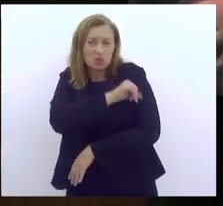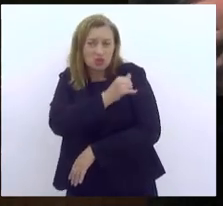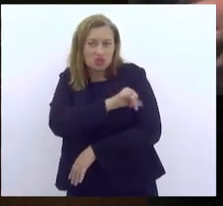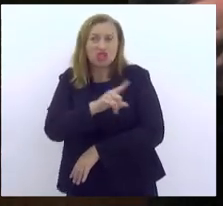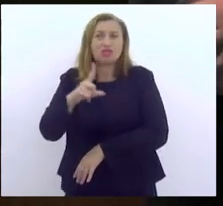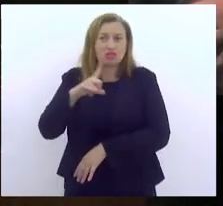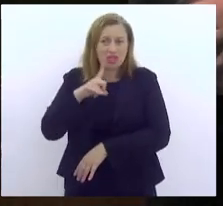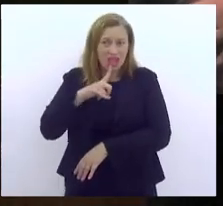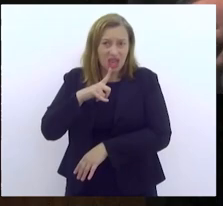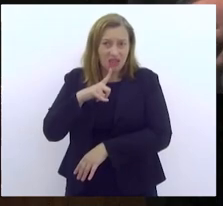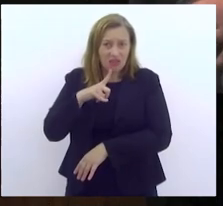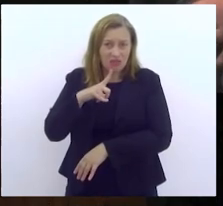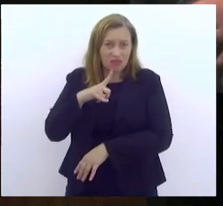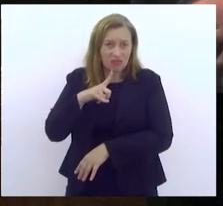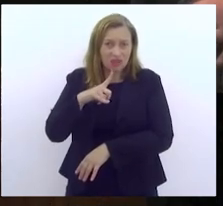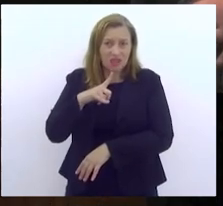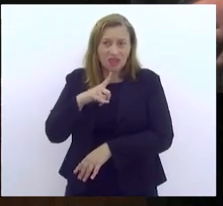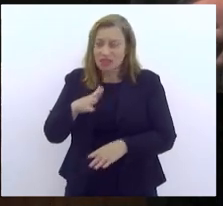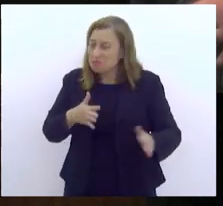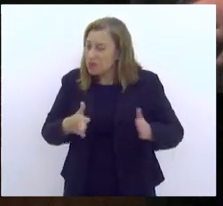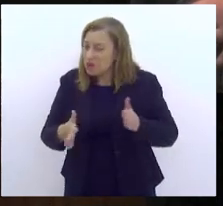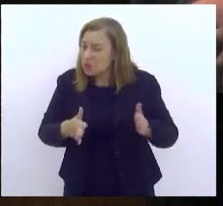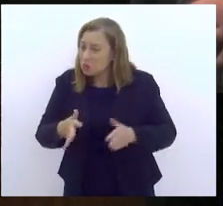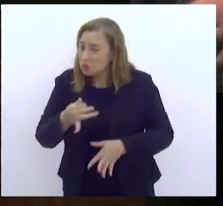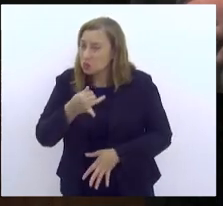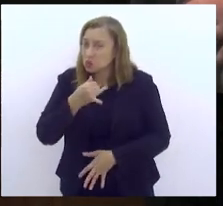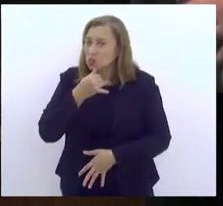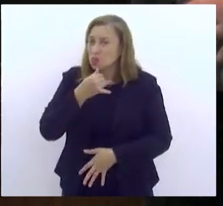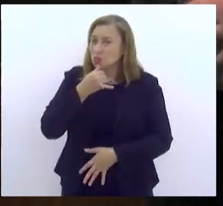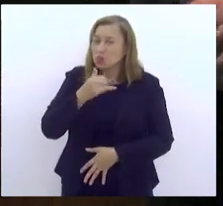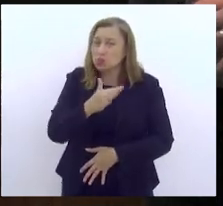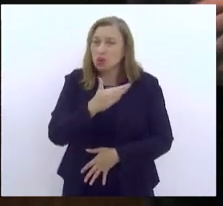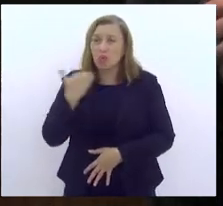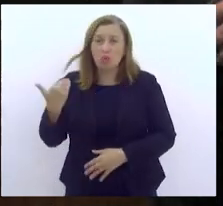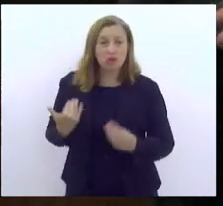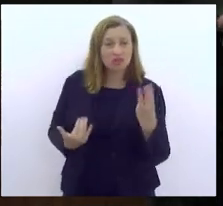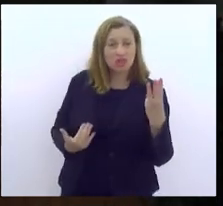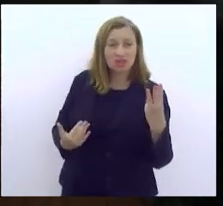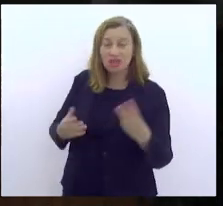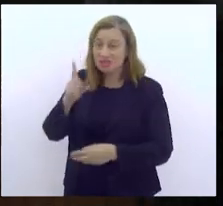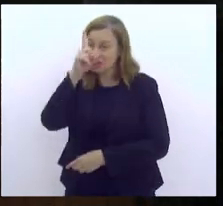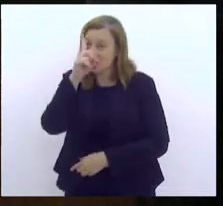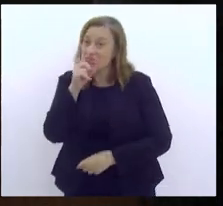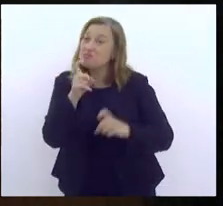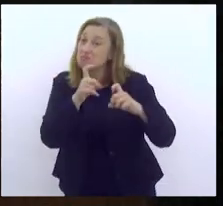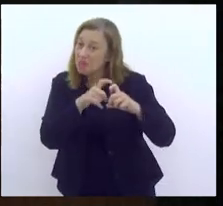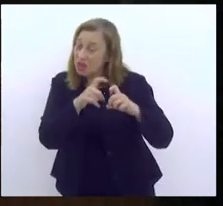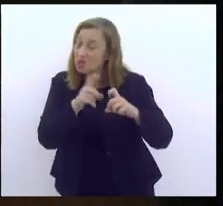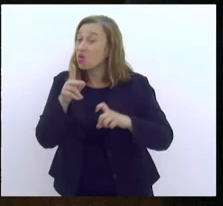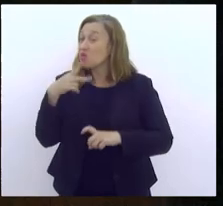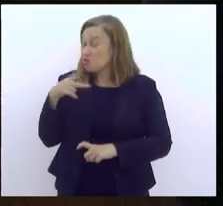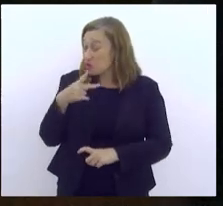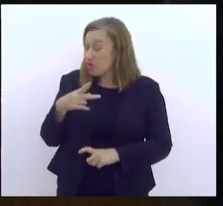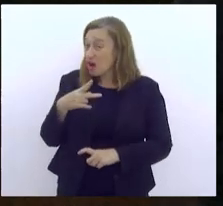nesse episódio fatídico, lamentável, da morte desses médicos, e falo isso